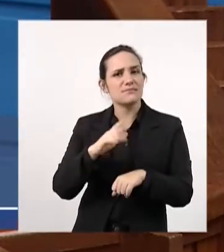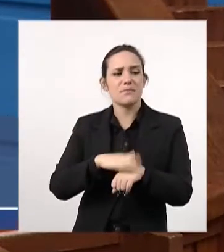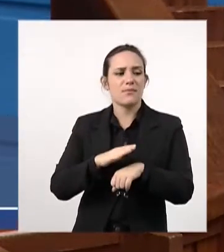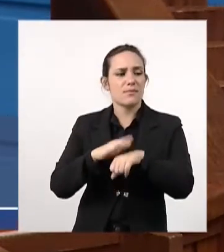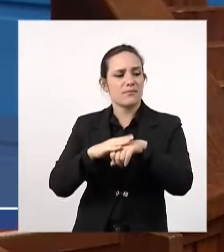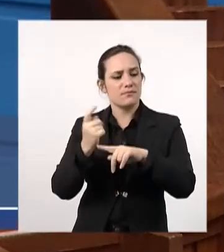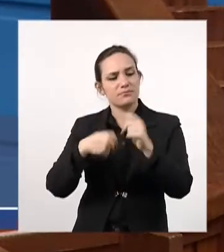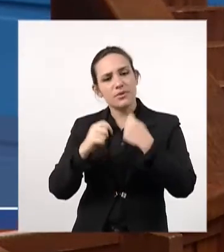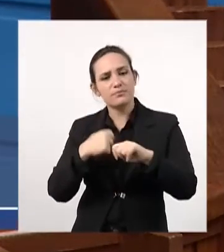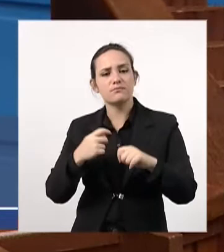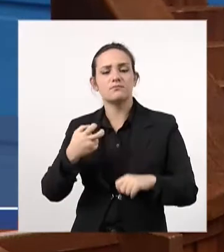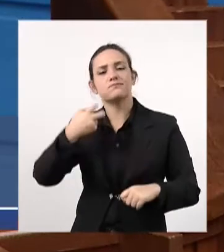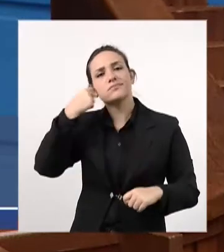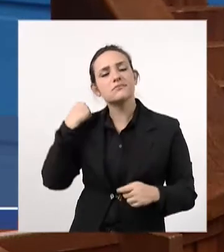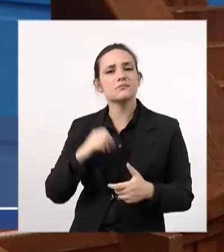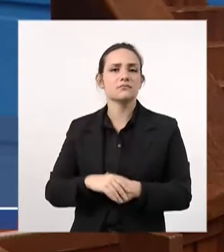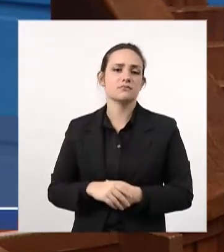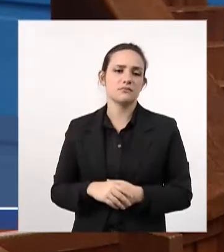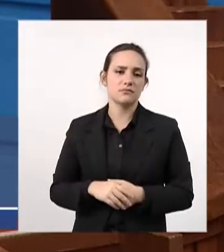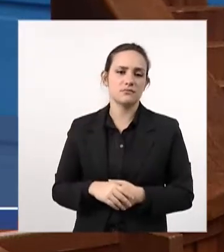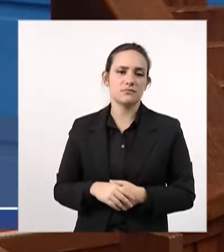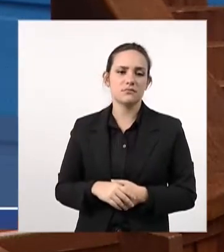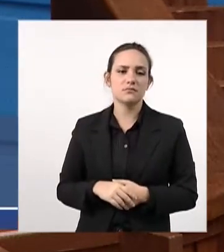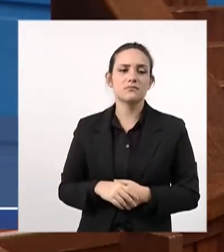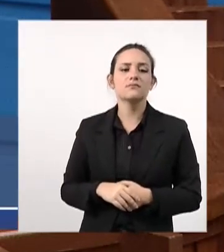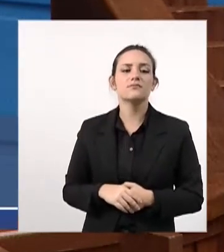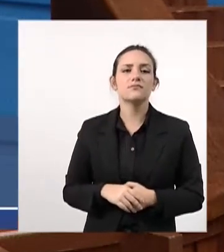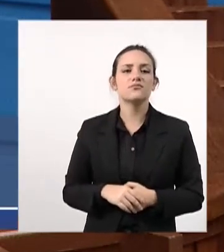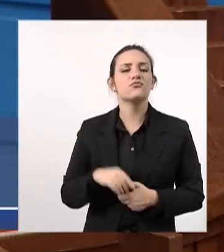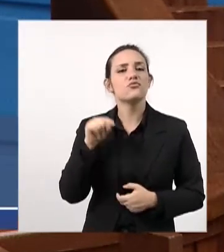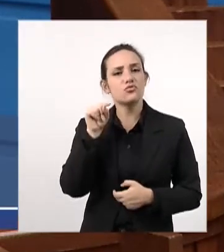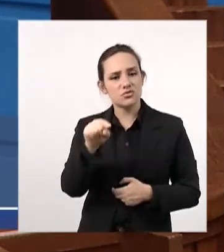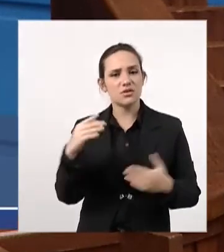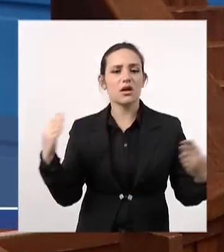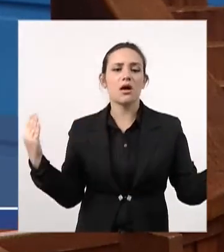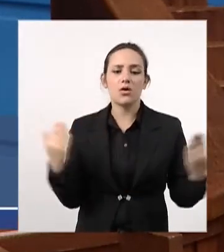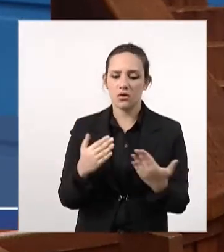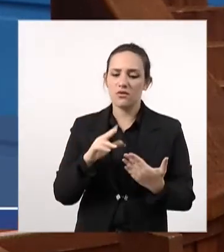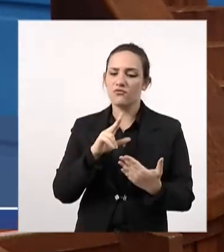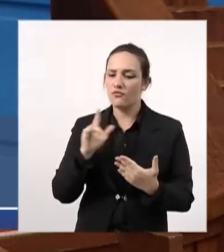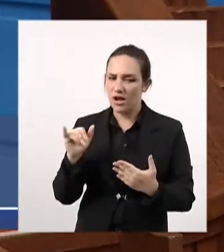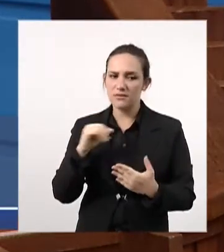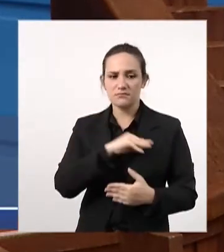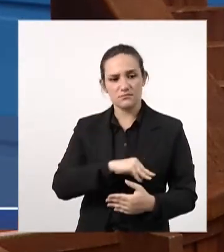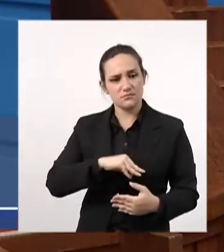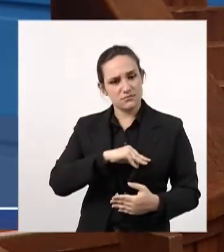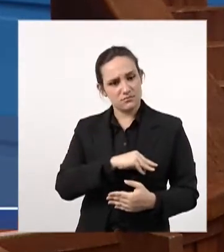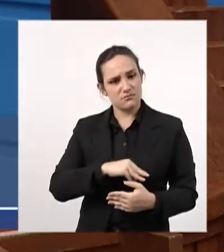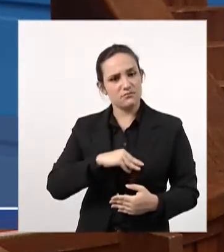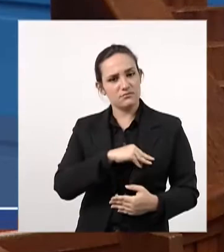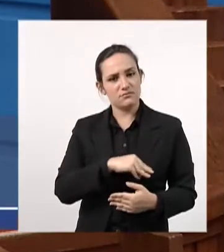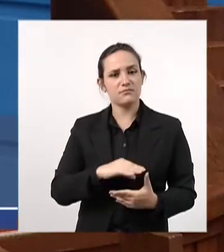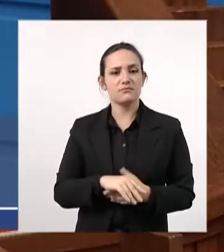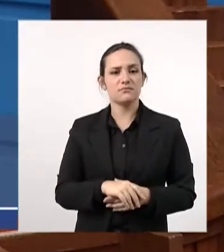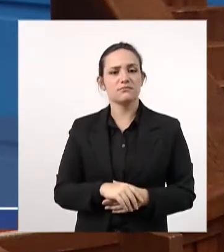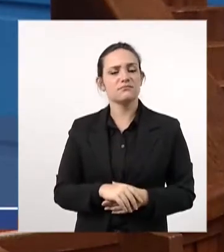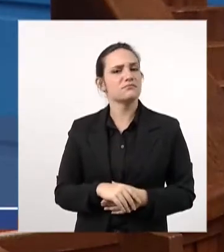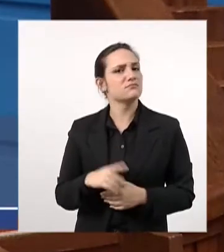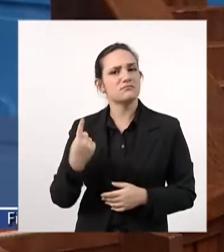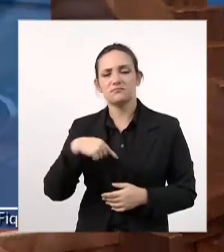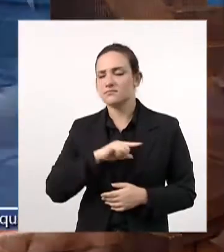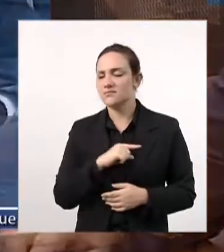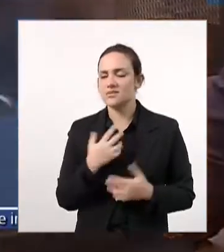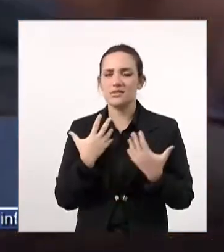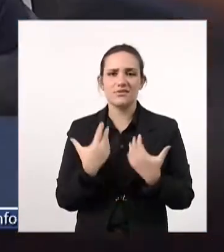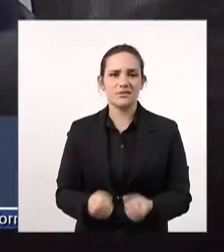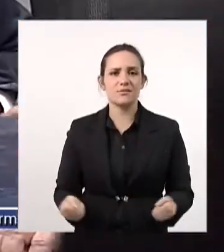Gerson. Vossa Excelência, que logo mais estará cumprindo, a partir de agora, está cumprindo essa missão tão nobre como líder do governo, é